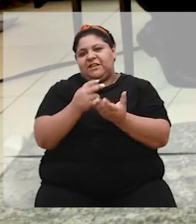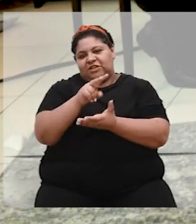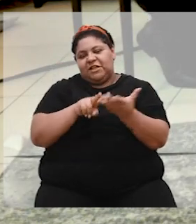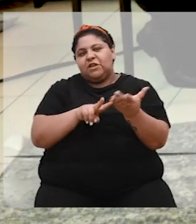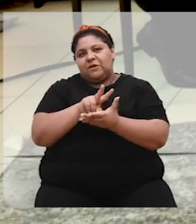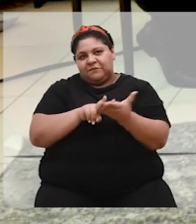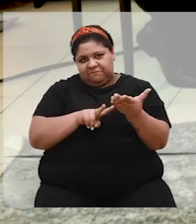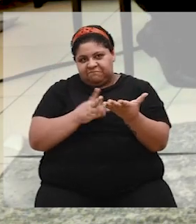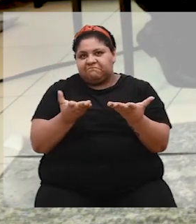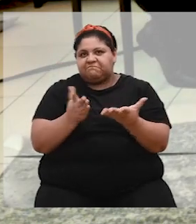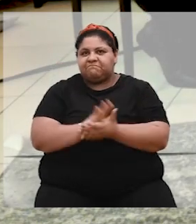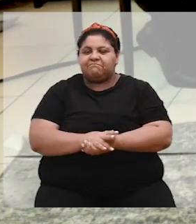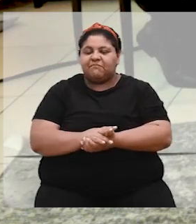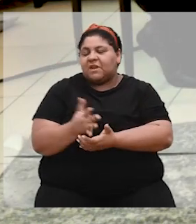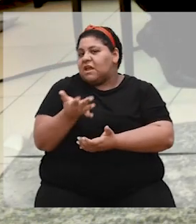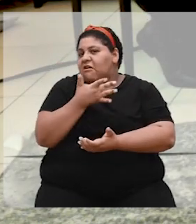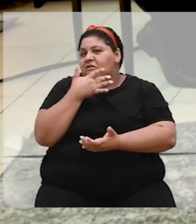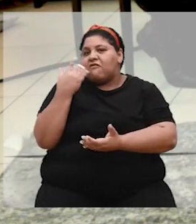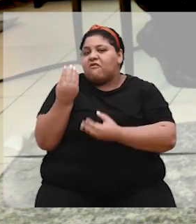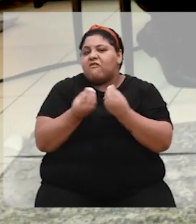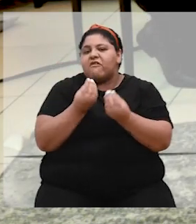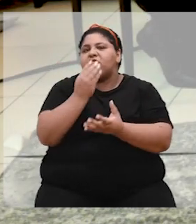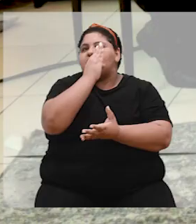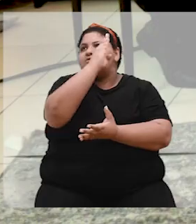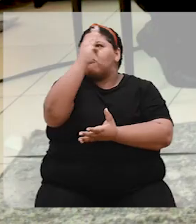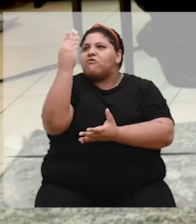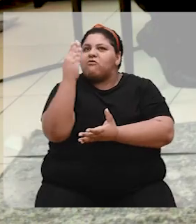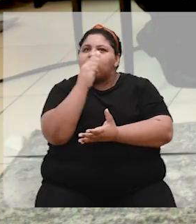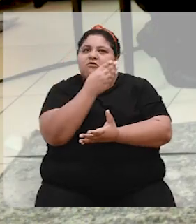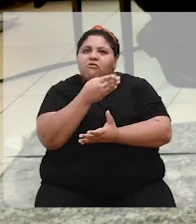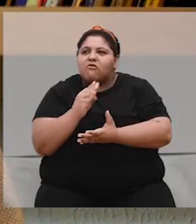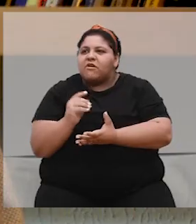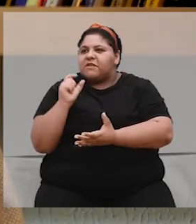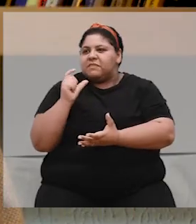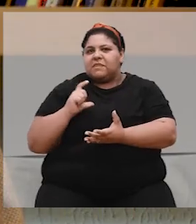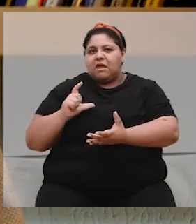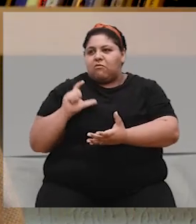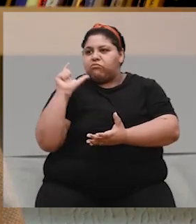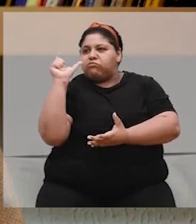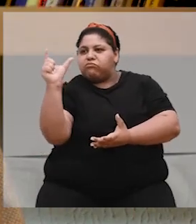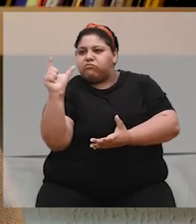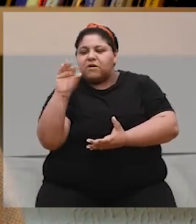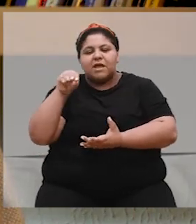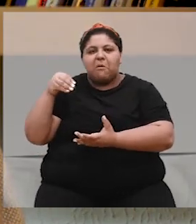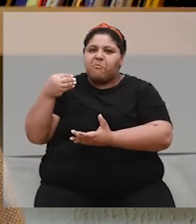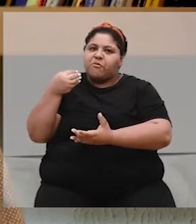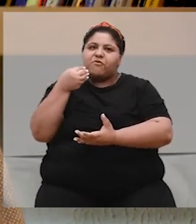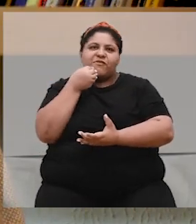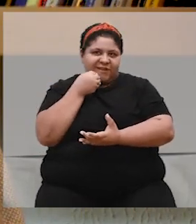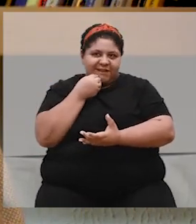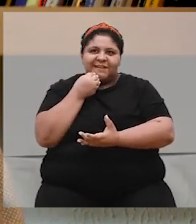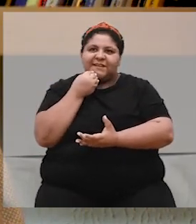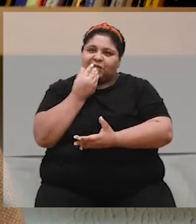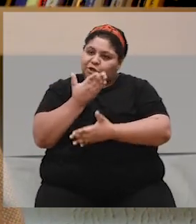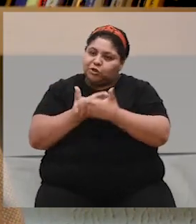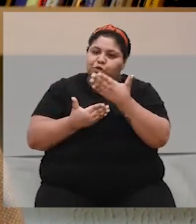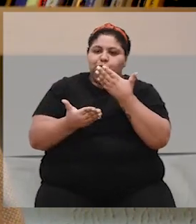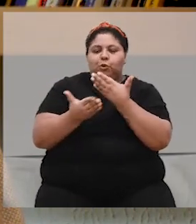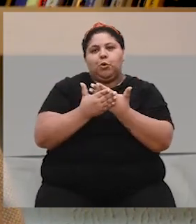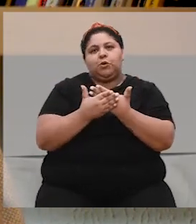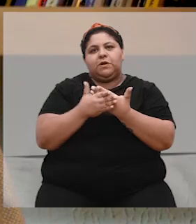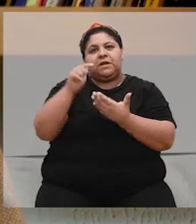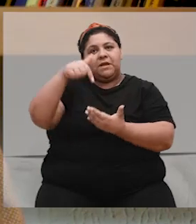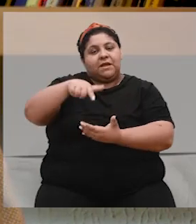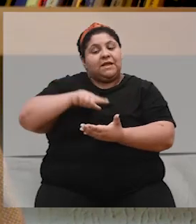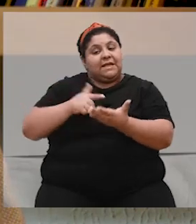de leitores, né? Então é muito fácil, é como uma biblioteca, sai com a sua carteirinha e usufrui dessa possibilidade,